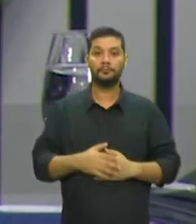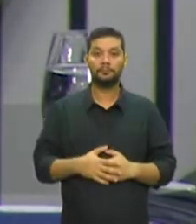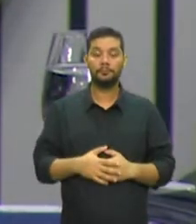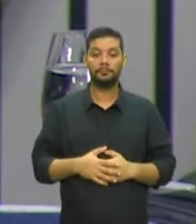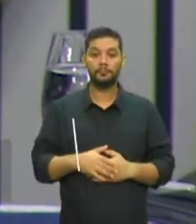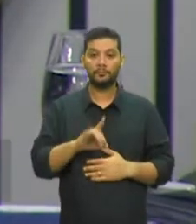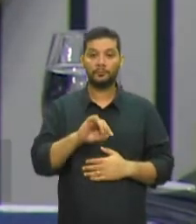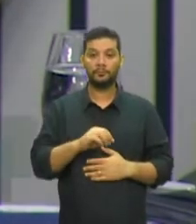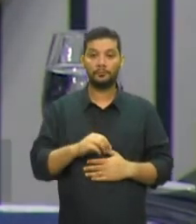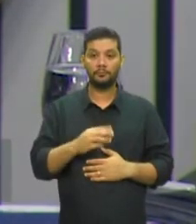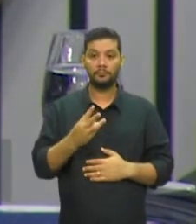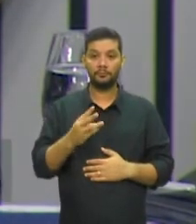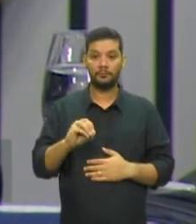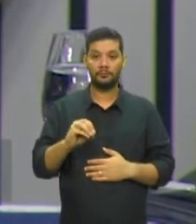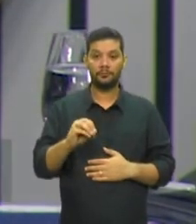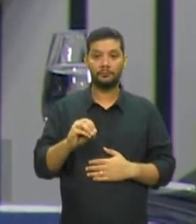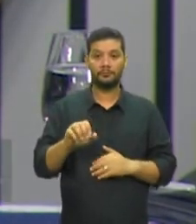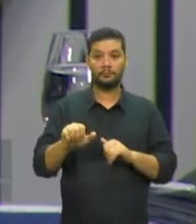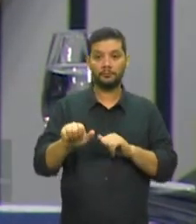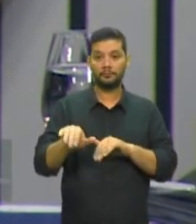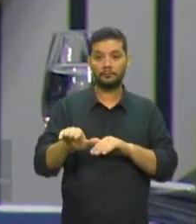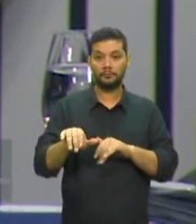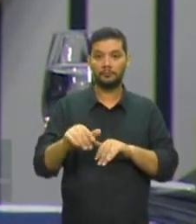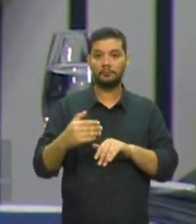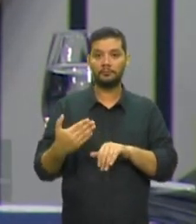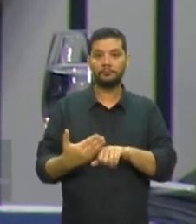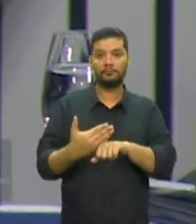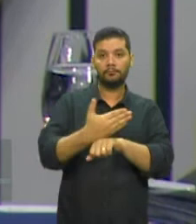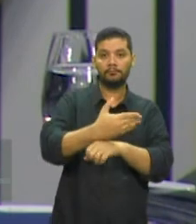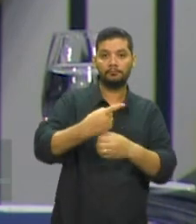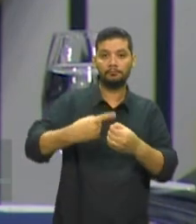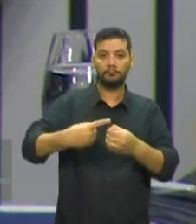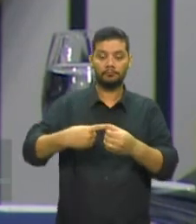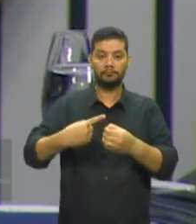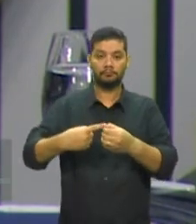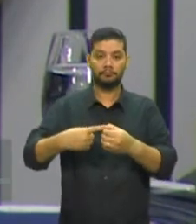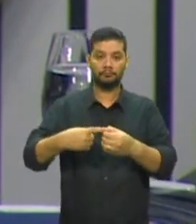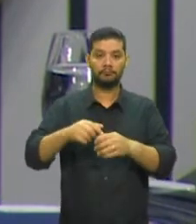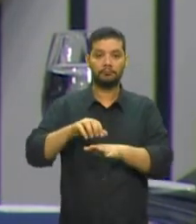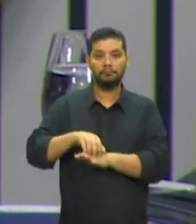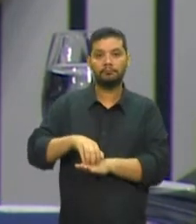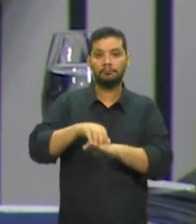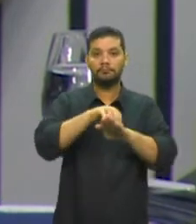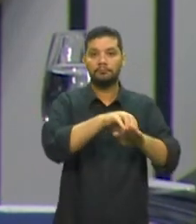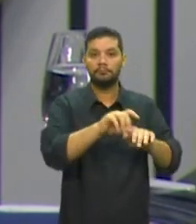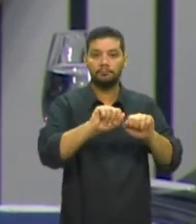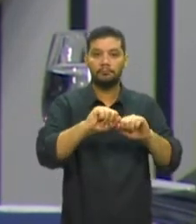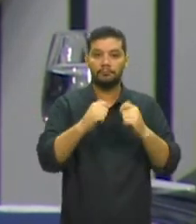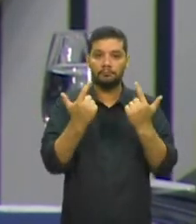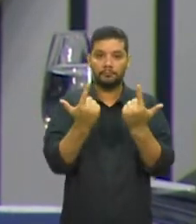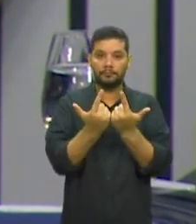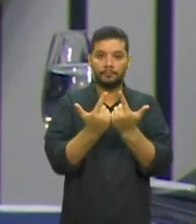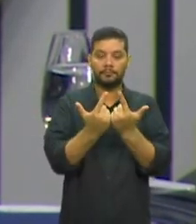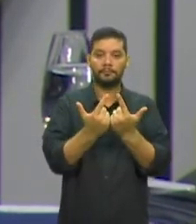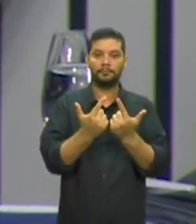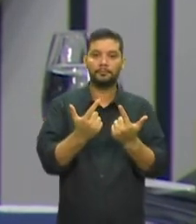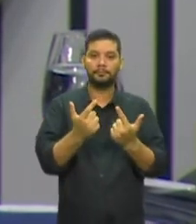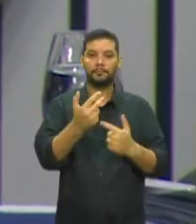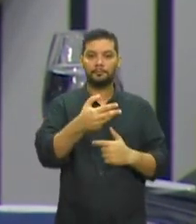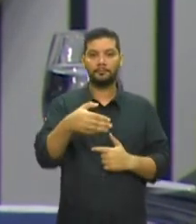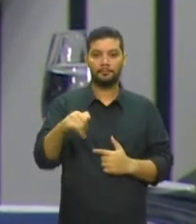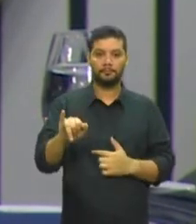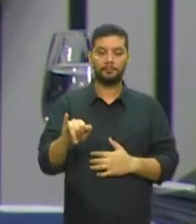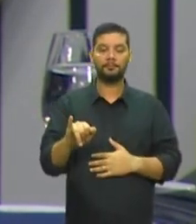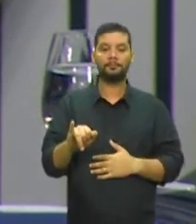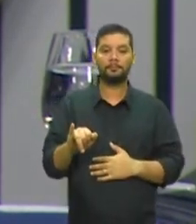setembro estaremos em Itapipoca realizando a Assembleia Itinerante.